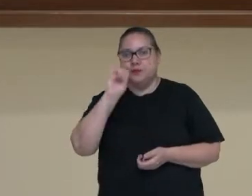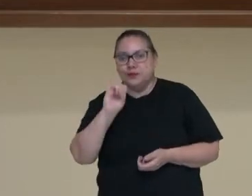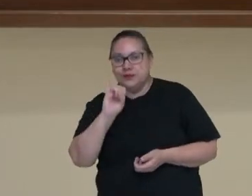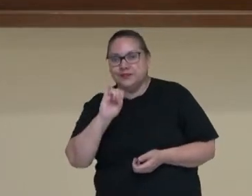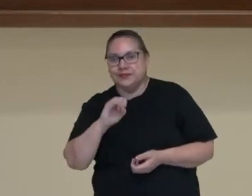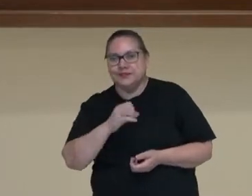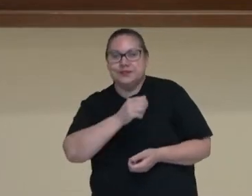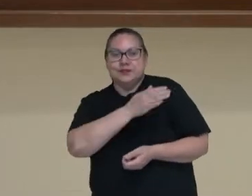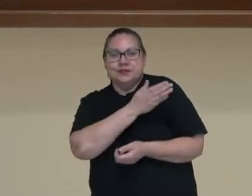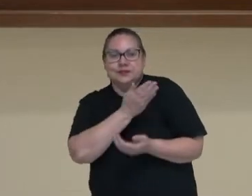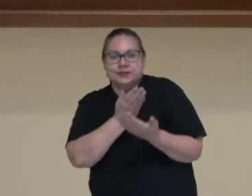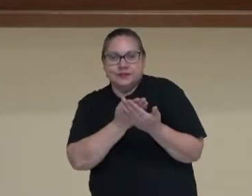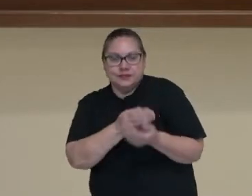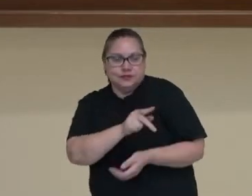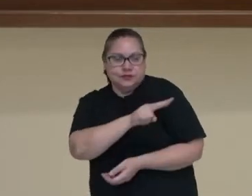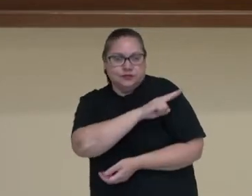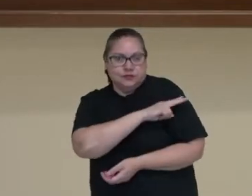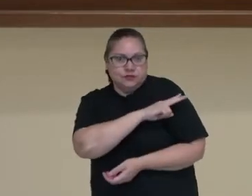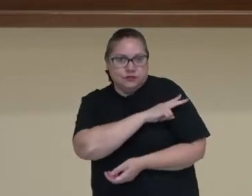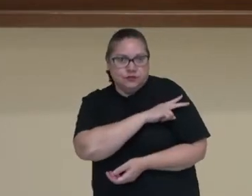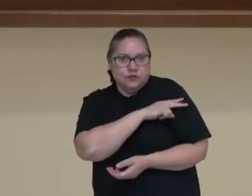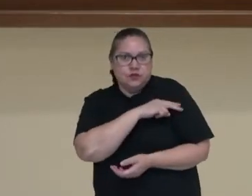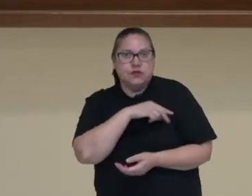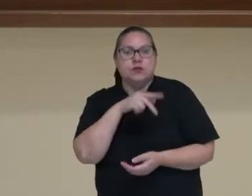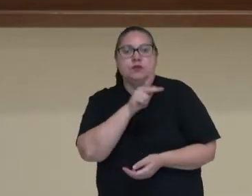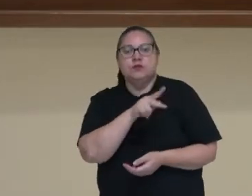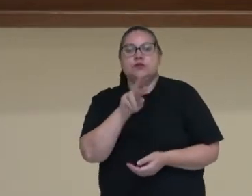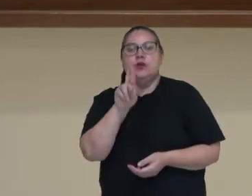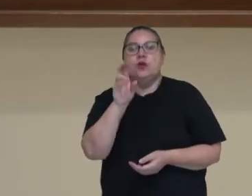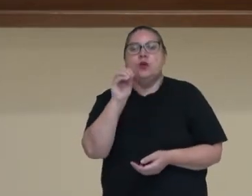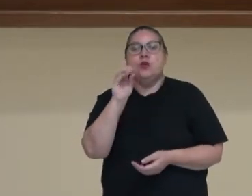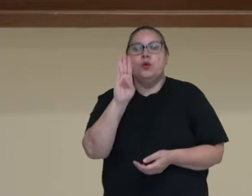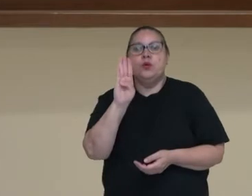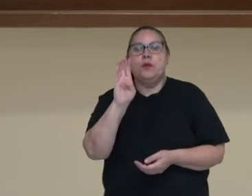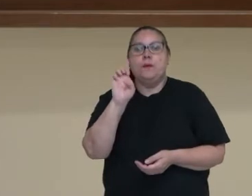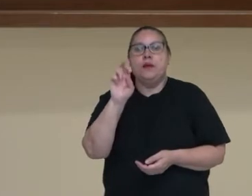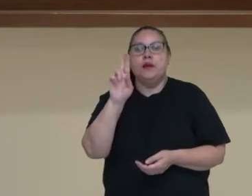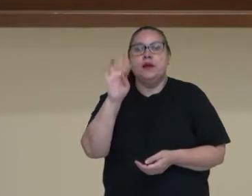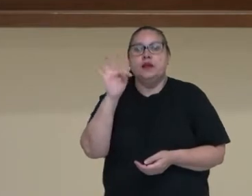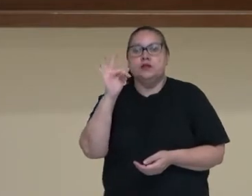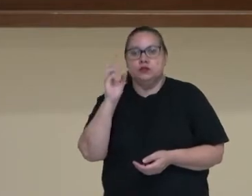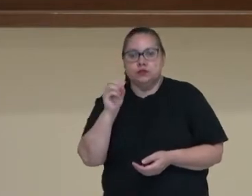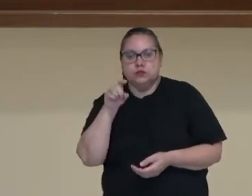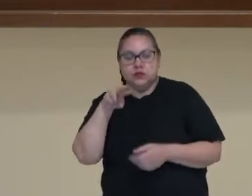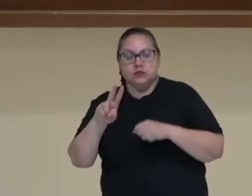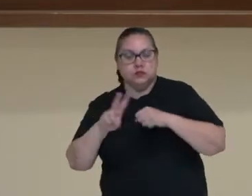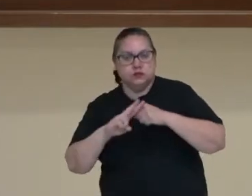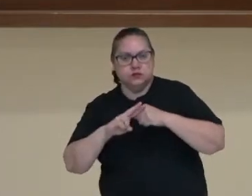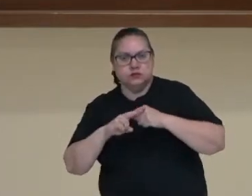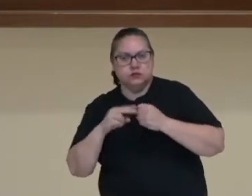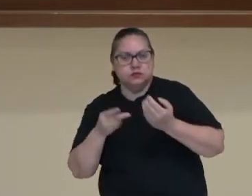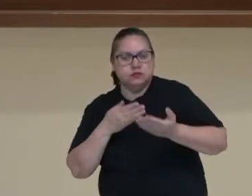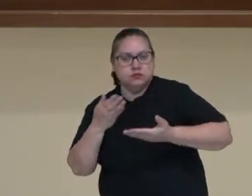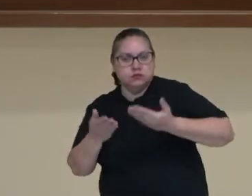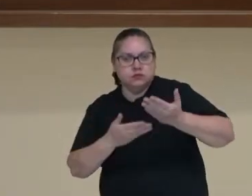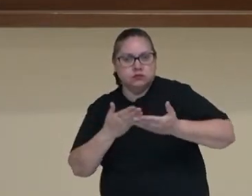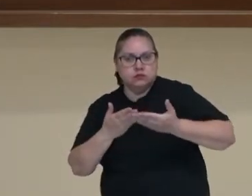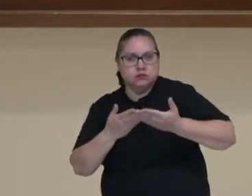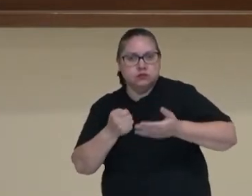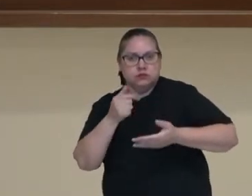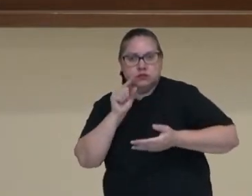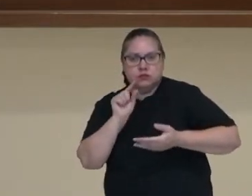Olá, estudantes da segunda série no ensino médio. Sou o professor Roberto Falcione. Nesse vídeo vamos discutir um pouco, um